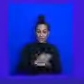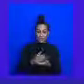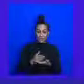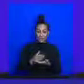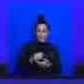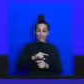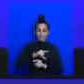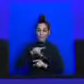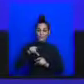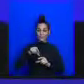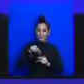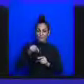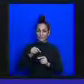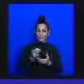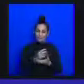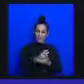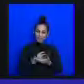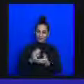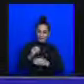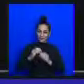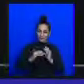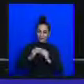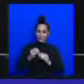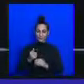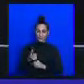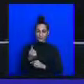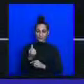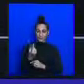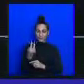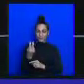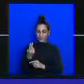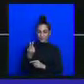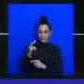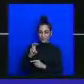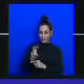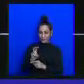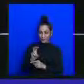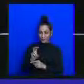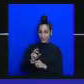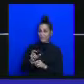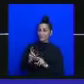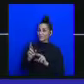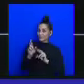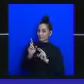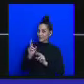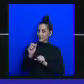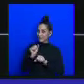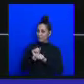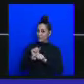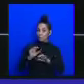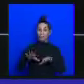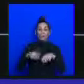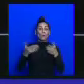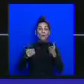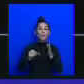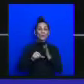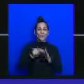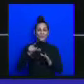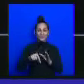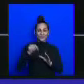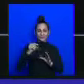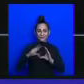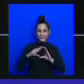Está começando o sorteio da Quina, concurso 6.125. Estamos na expectativa aqui. Qual o primeiro